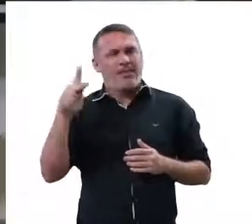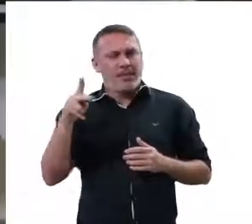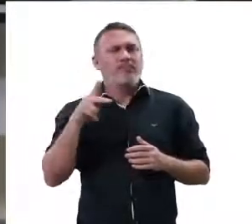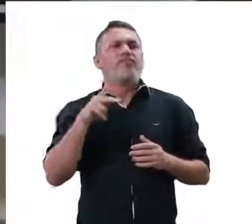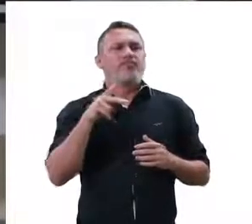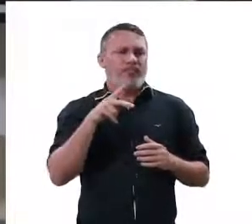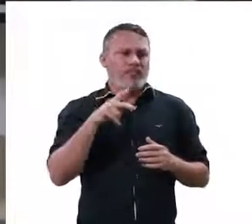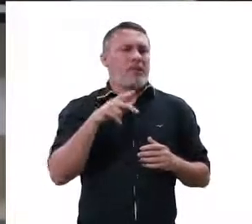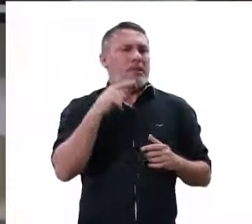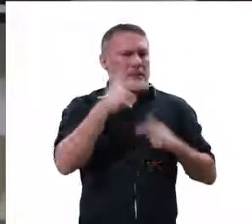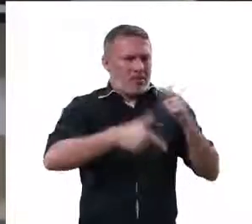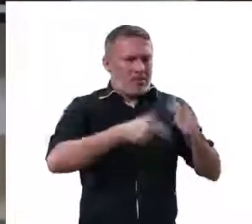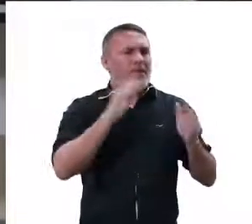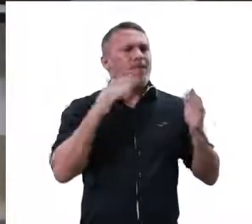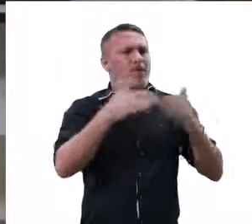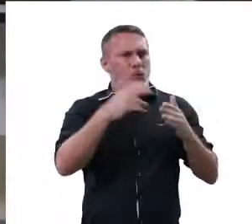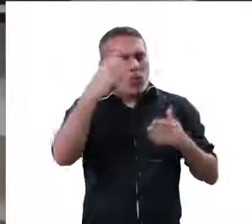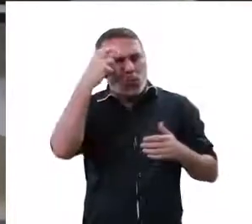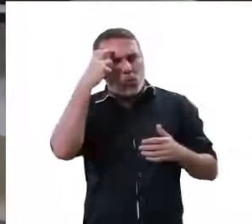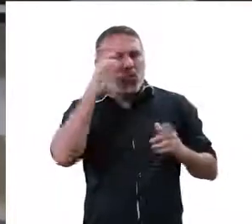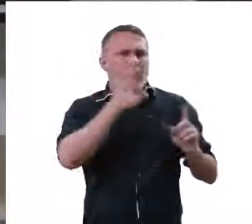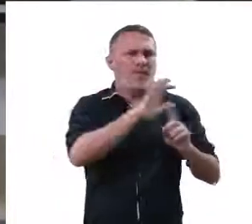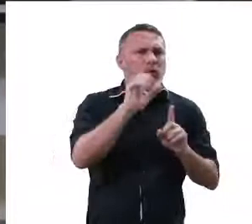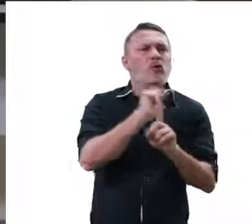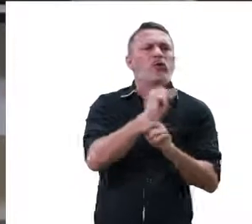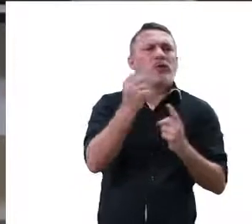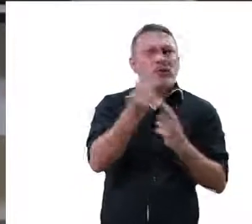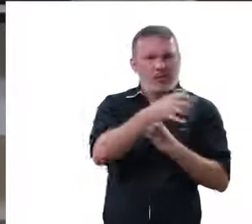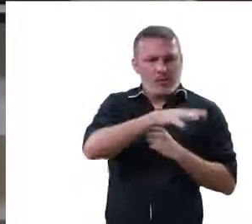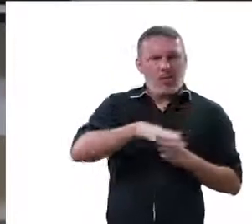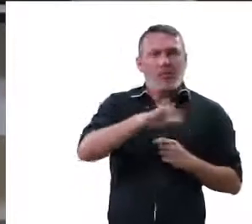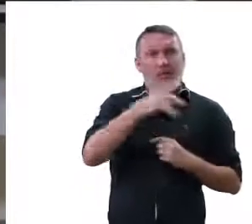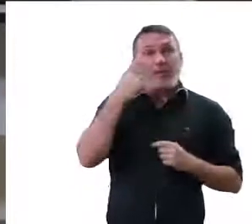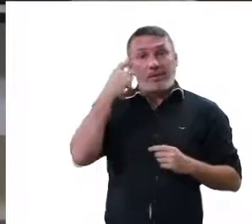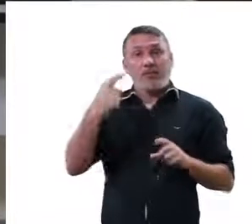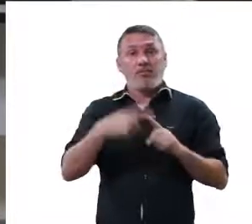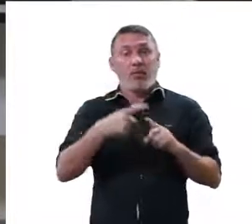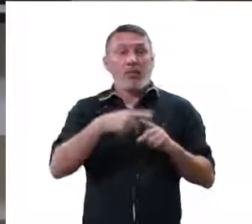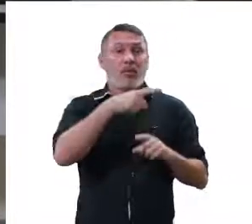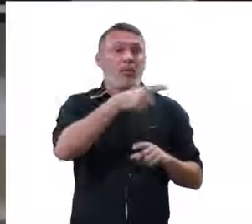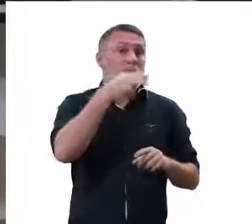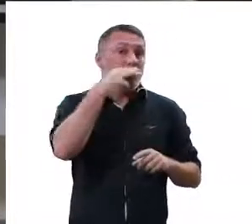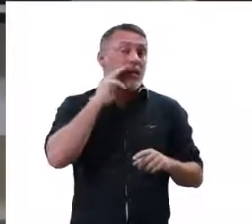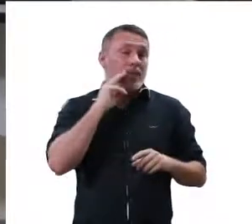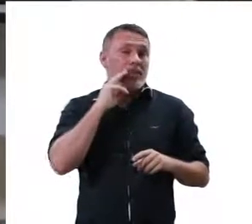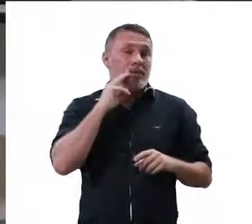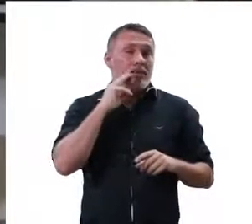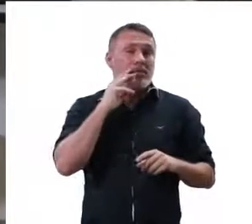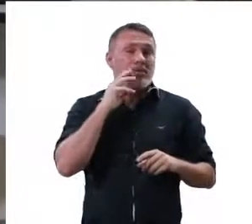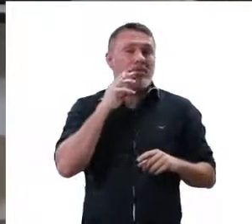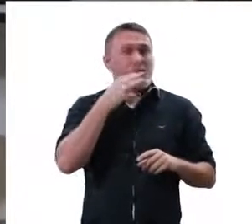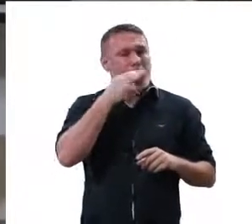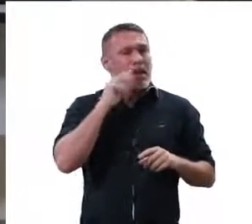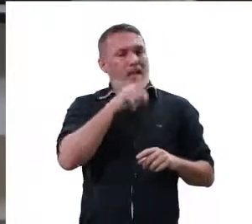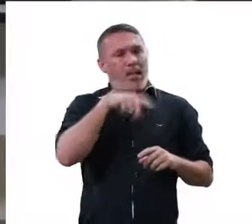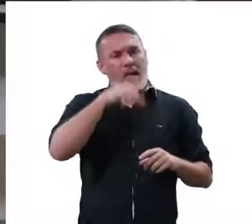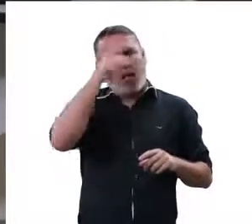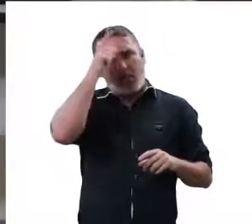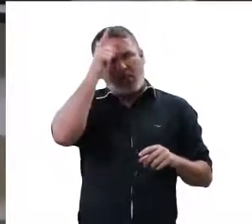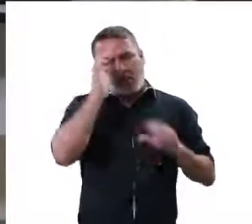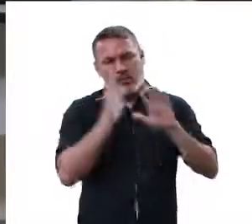da cultura está presente no pensamento weberiano. Tá? É interessante porque enquanto Marx, outro alemão, mas Marx está